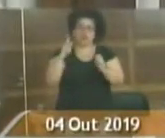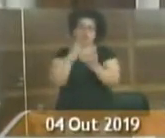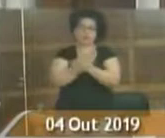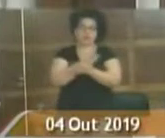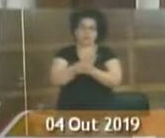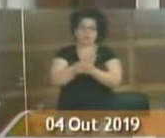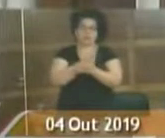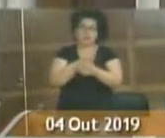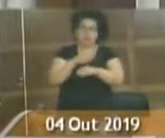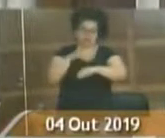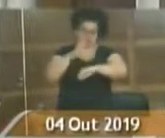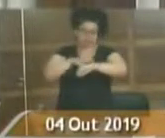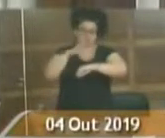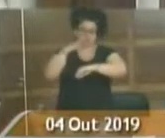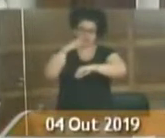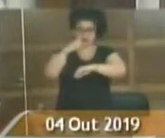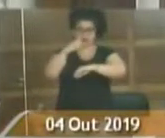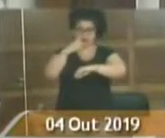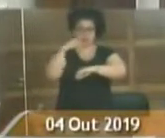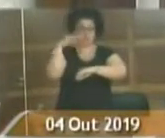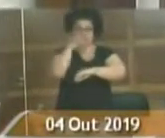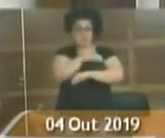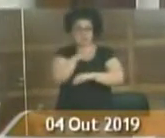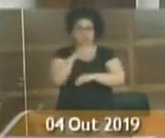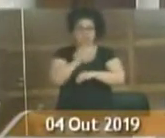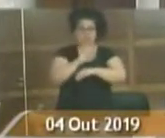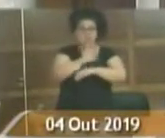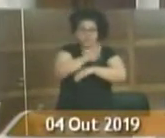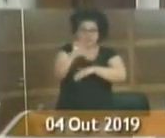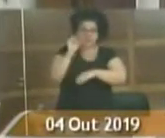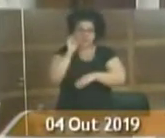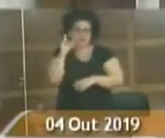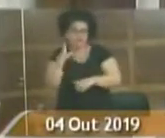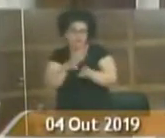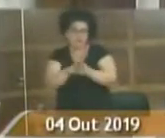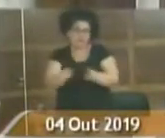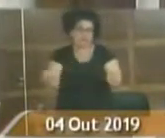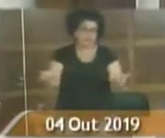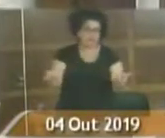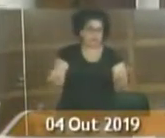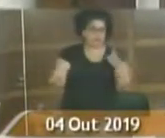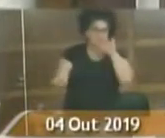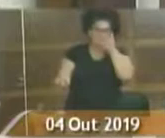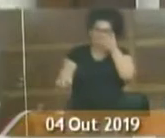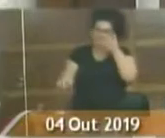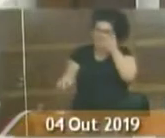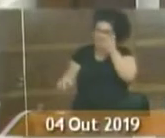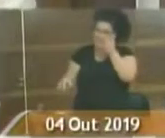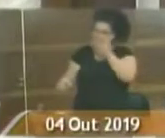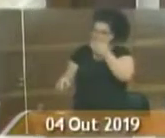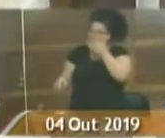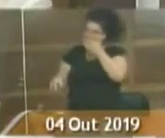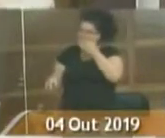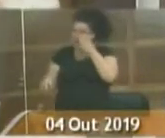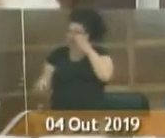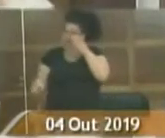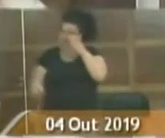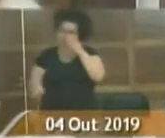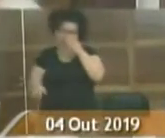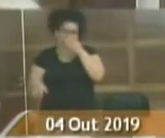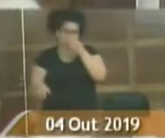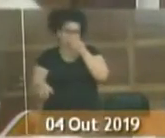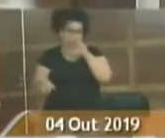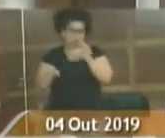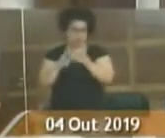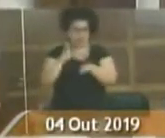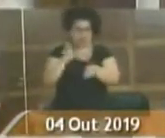pele, entendeu? Então, cada animal é animal. Tem animal que eu preciso usar antimicrobiano em cima daquela lesão junto. Então, tipo